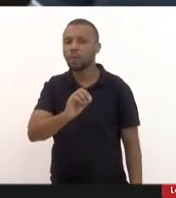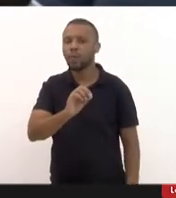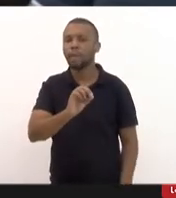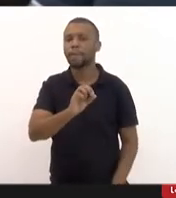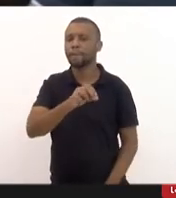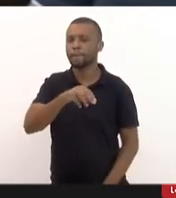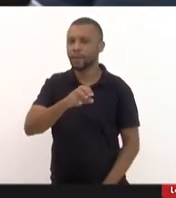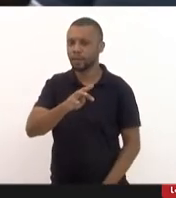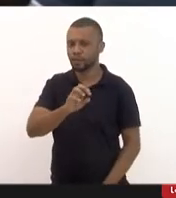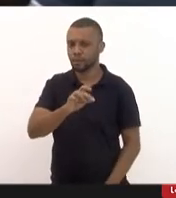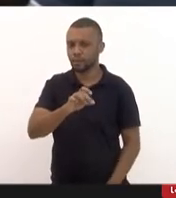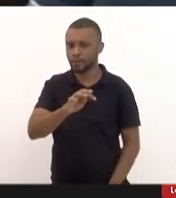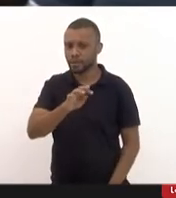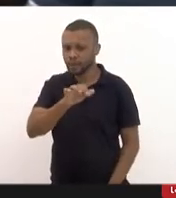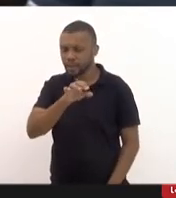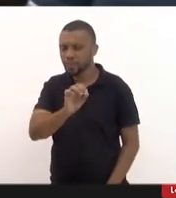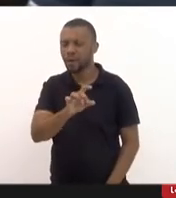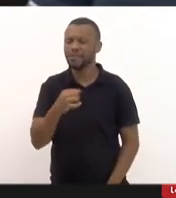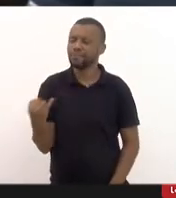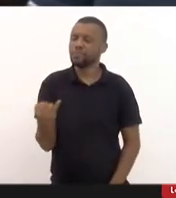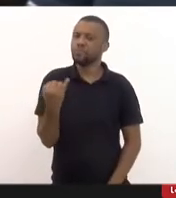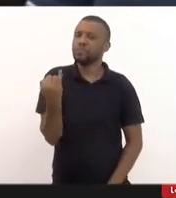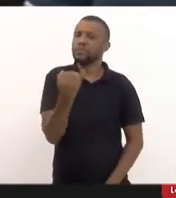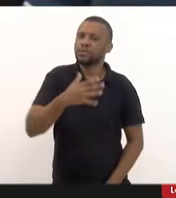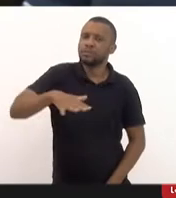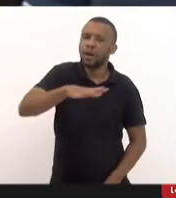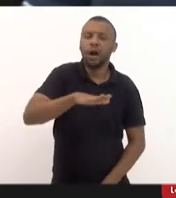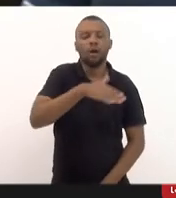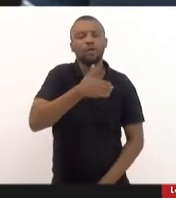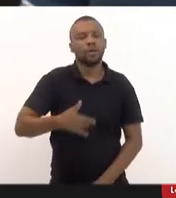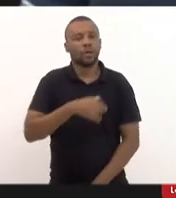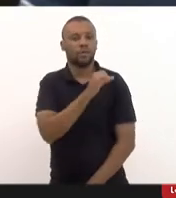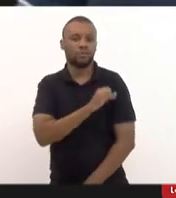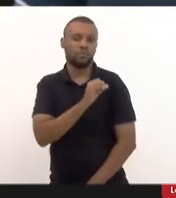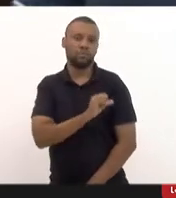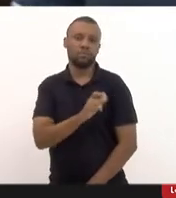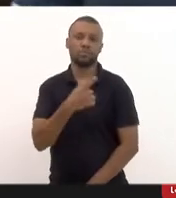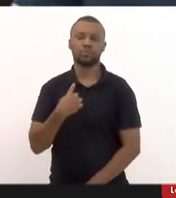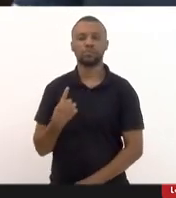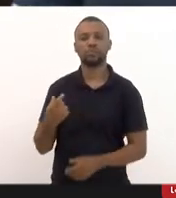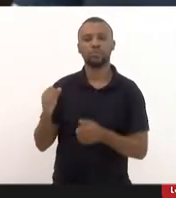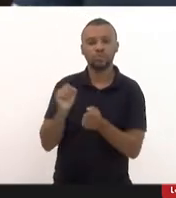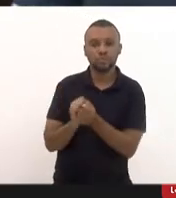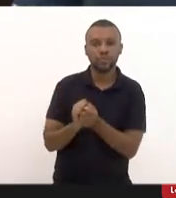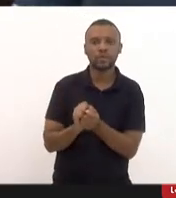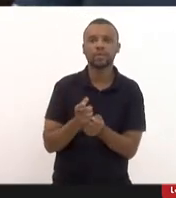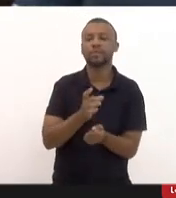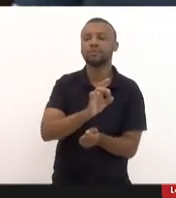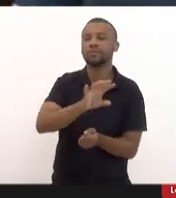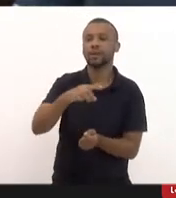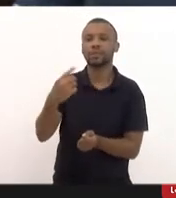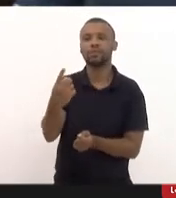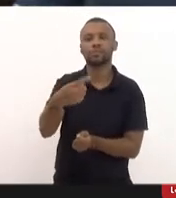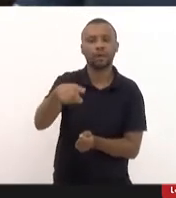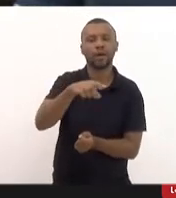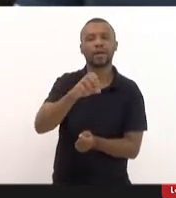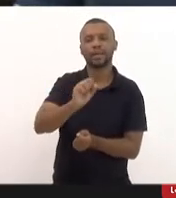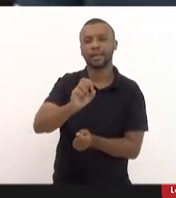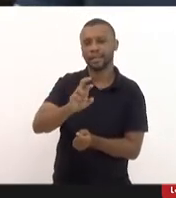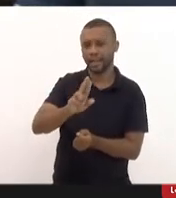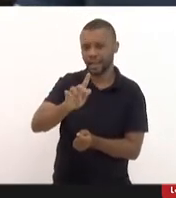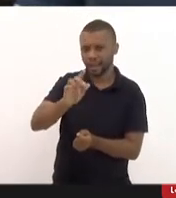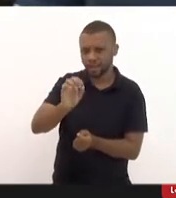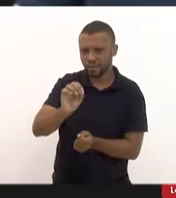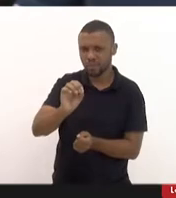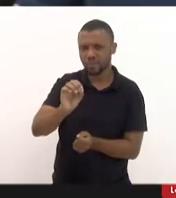subsecretário de Óleo e Gás, Daniel Lamassa, e sua equipe, e eu com o meu superintendente, Edson Valadão, e o Sérgio Martins, que é a nossa